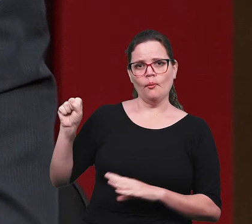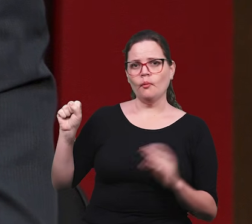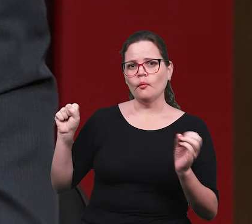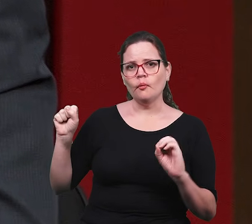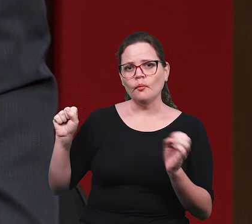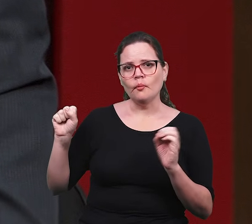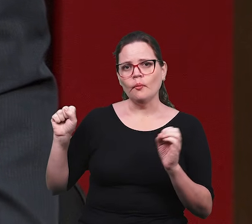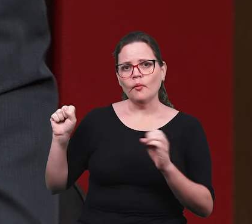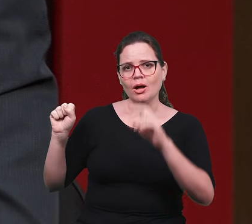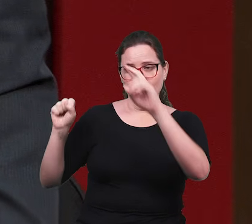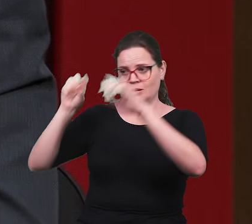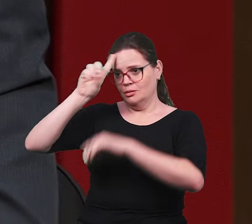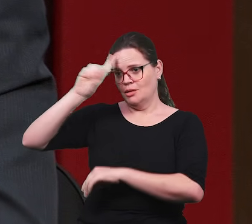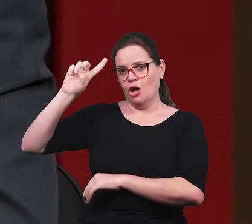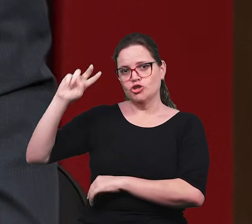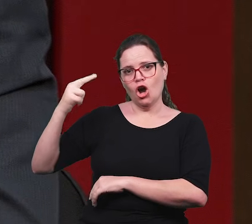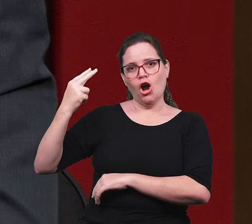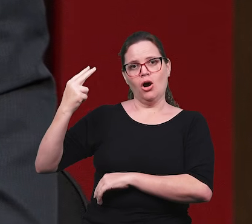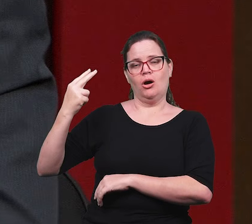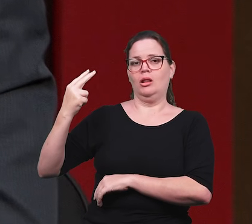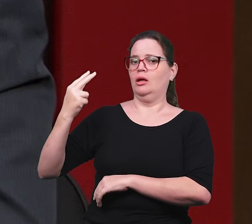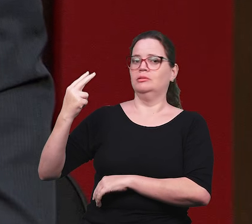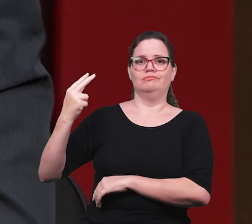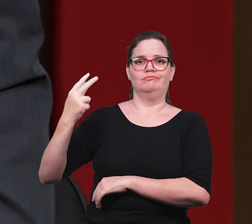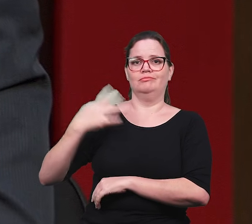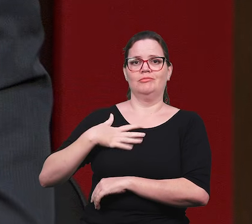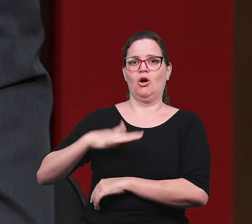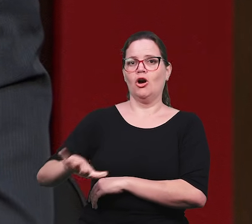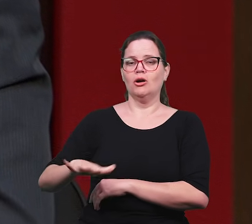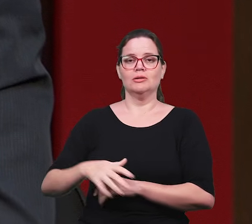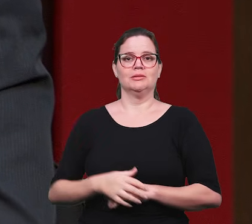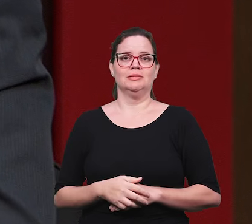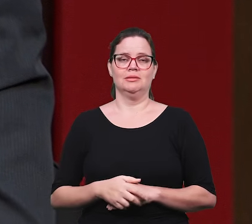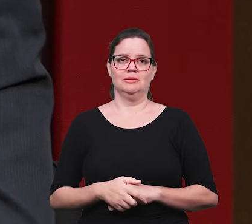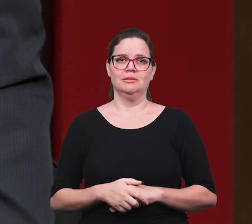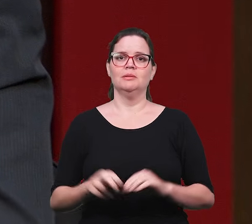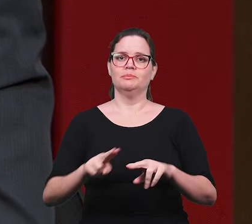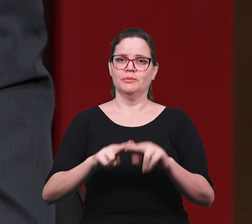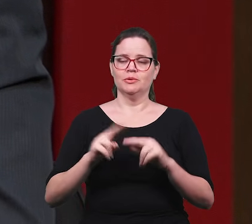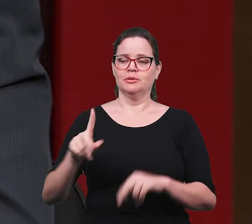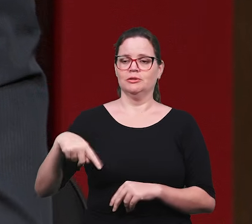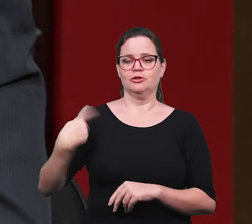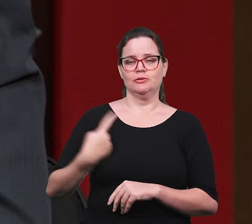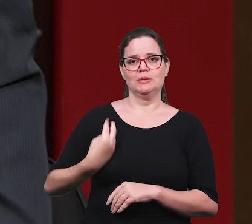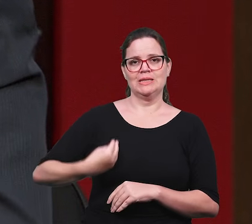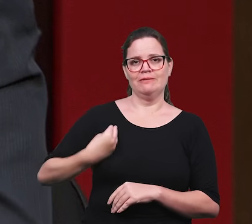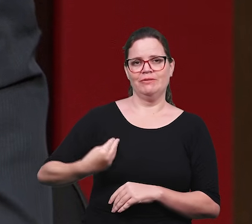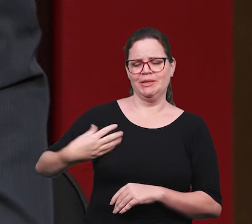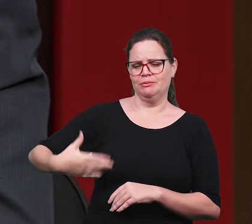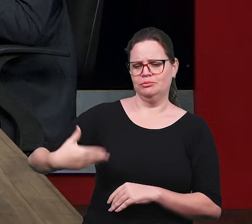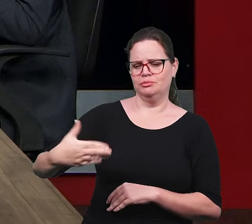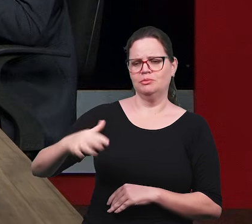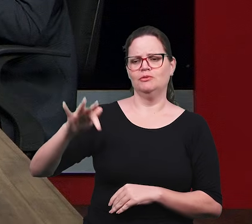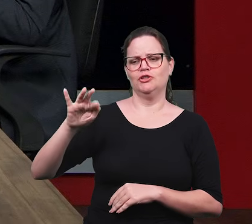isso que a nossa caminhada ela precisa ser de fé em fé. Porque ainda que haja perseguições, ainda que